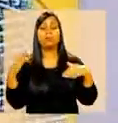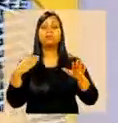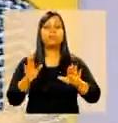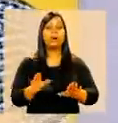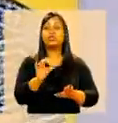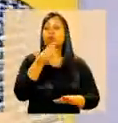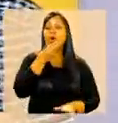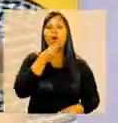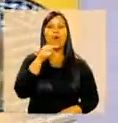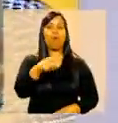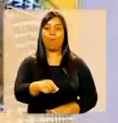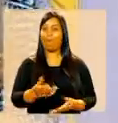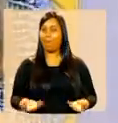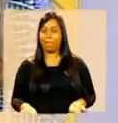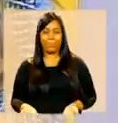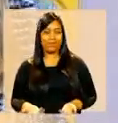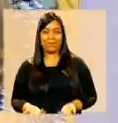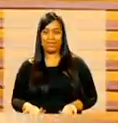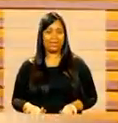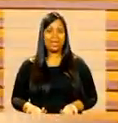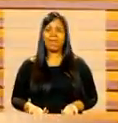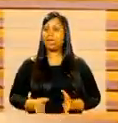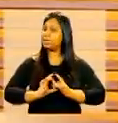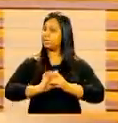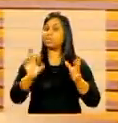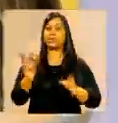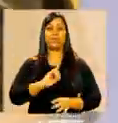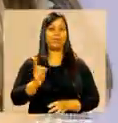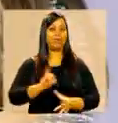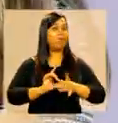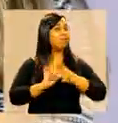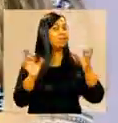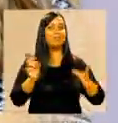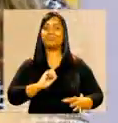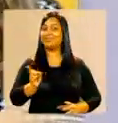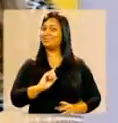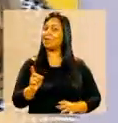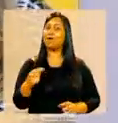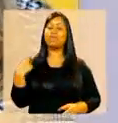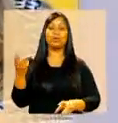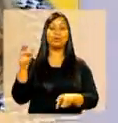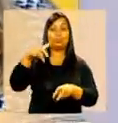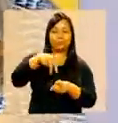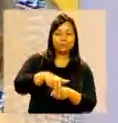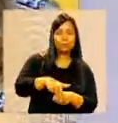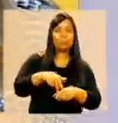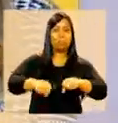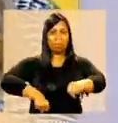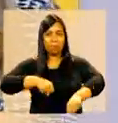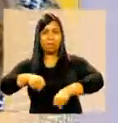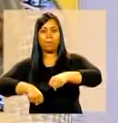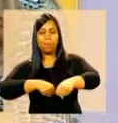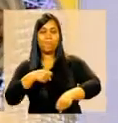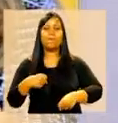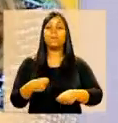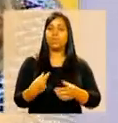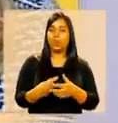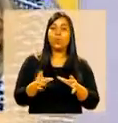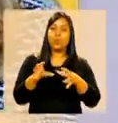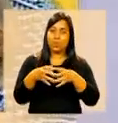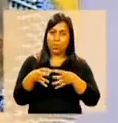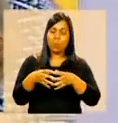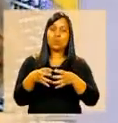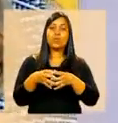que só tinha homem que subia no negócio. E eles não deixavam, entendeu? Não deixavam a gente subir. Eu acho que é porque tava o grupo fechado e todo mundo